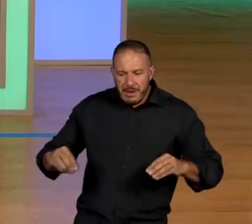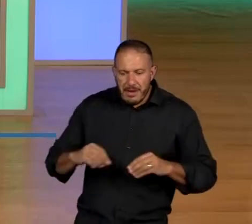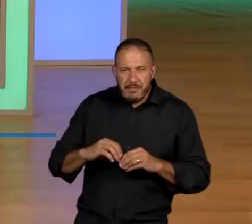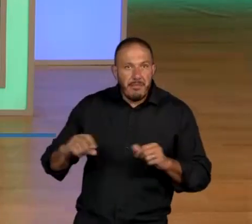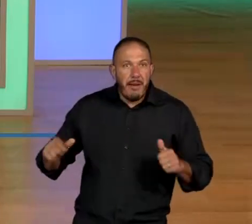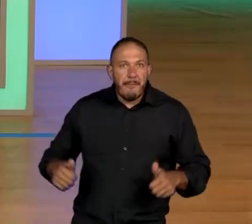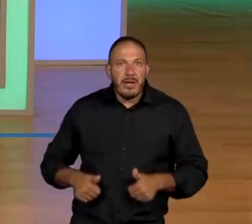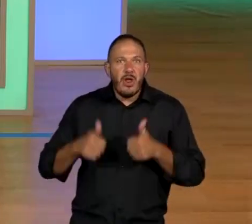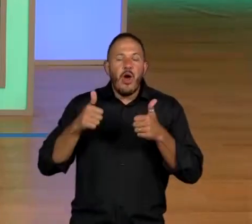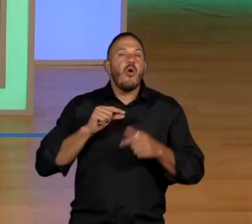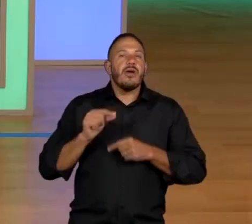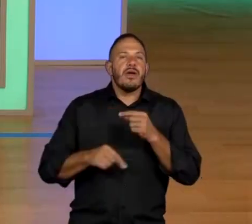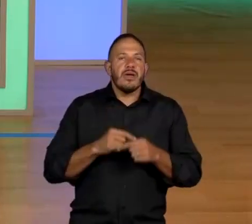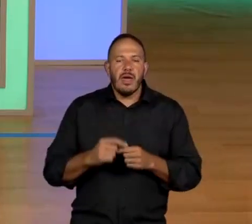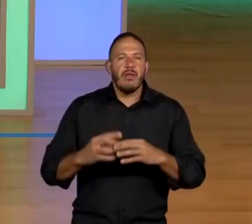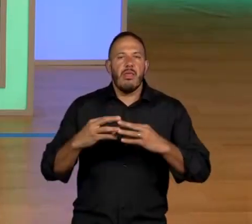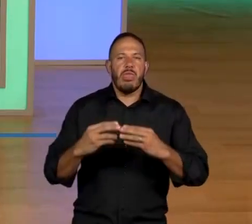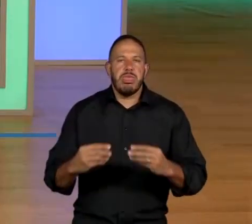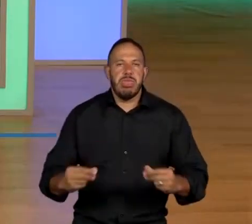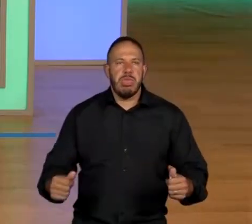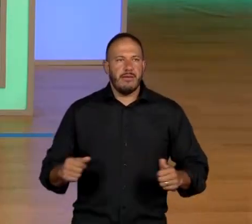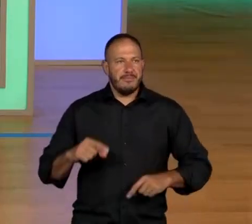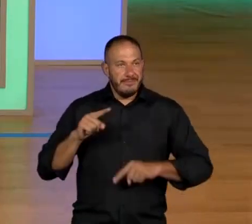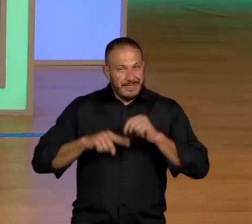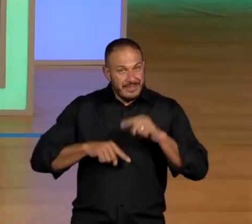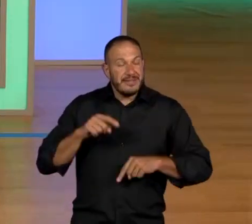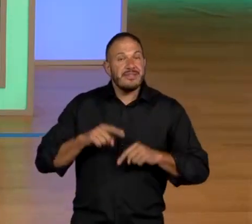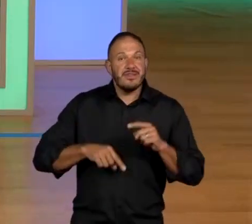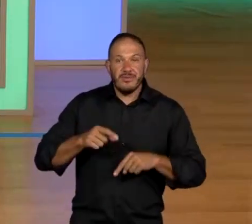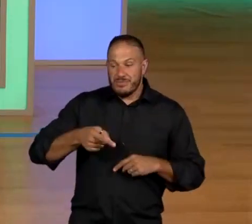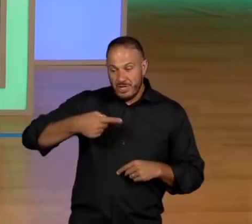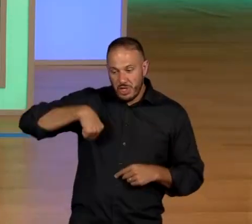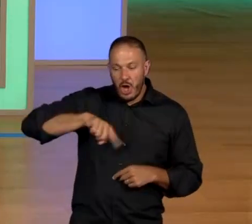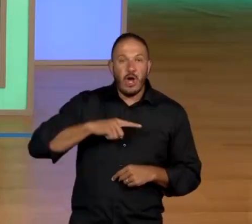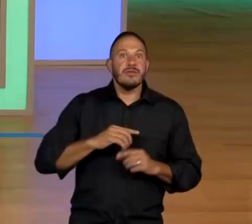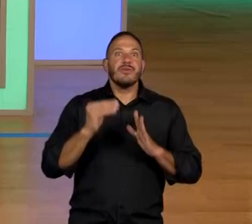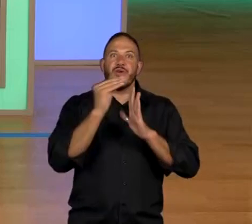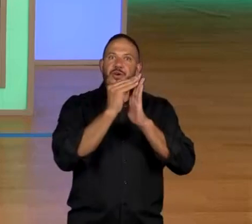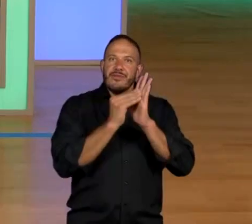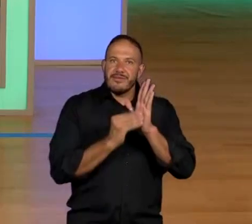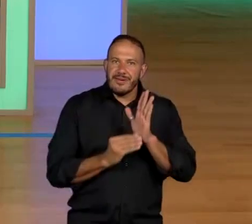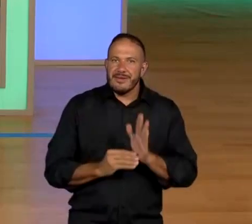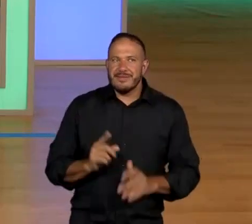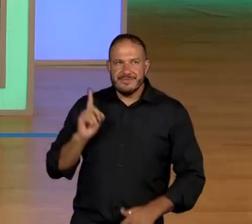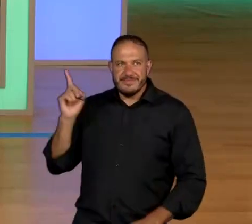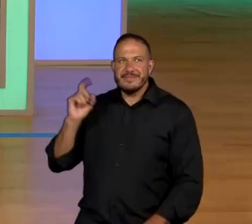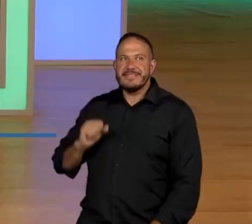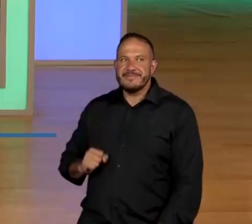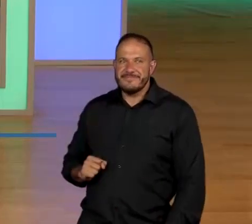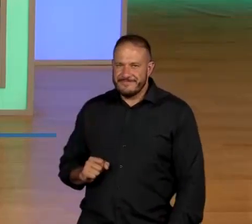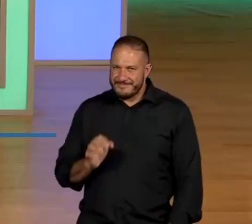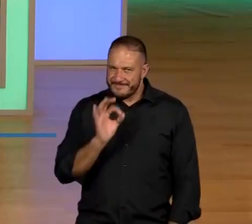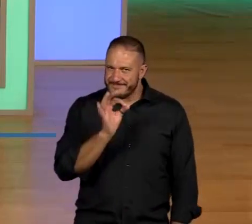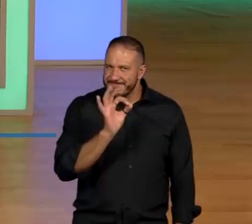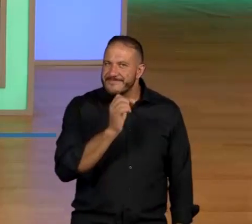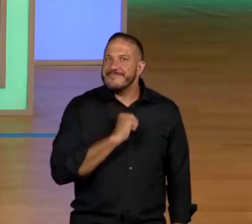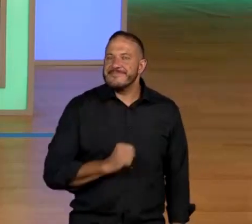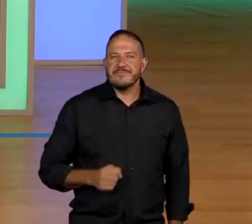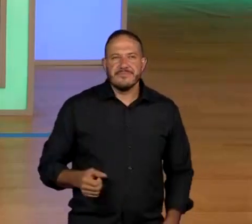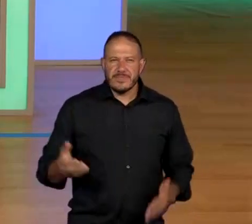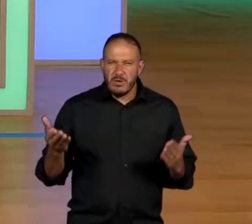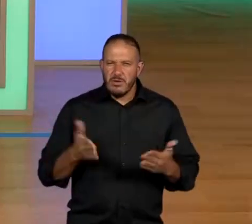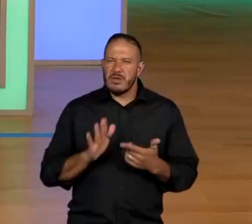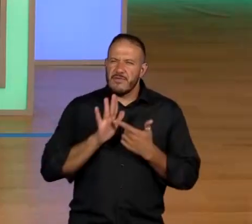é a decomposição do material que colocaremos na composteira, certo? Então, eu vou demonstrar